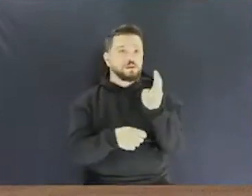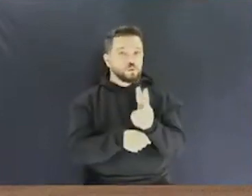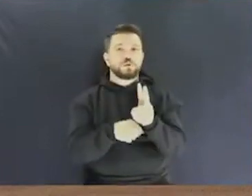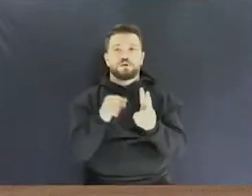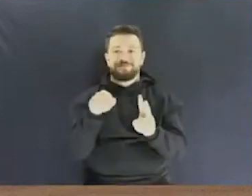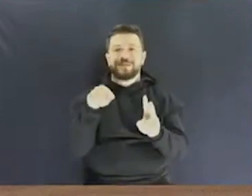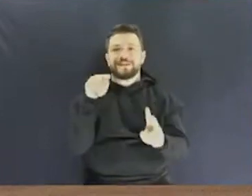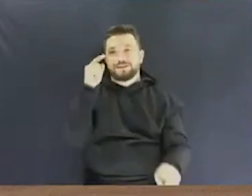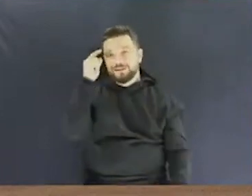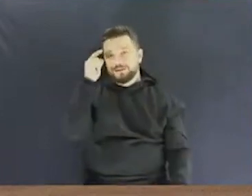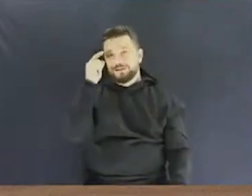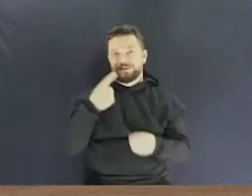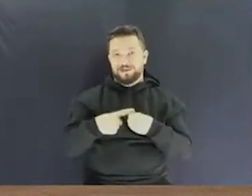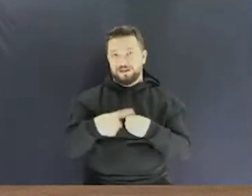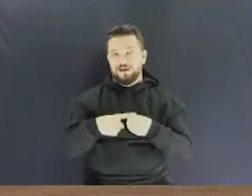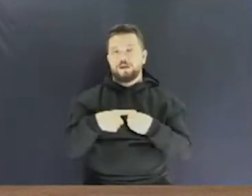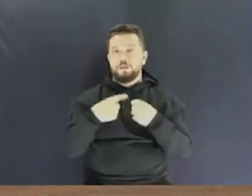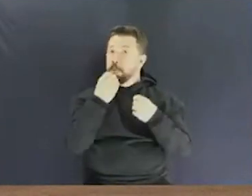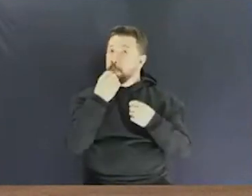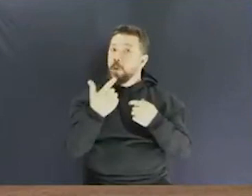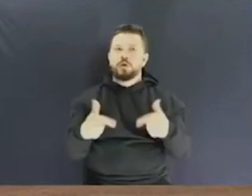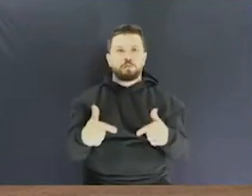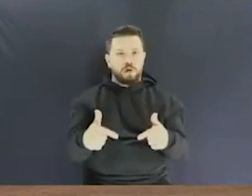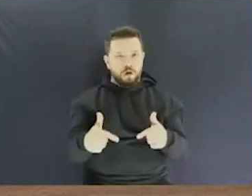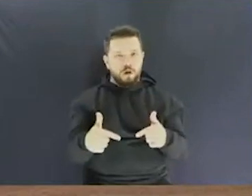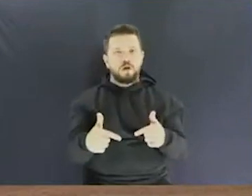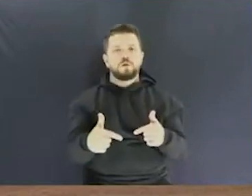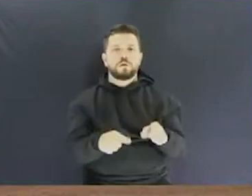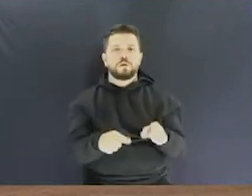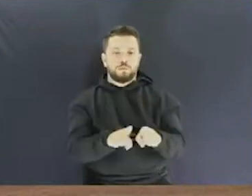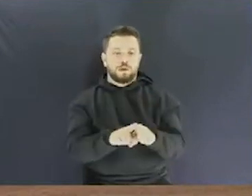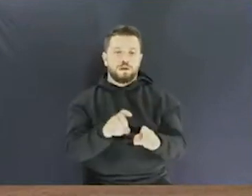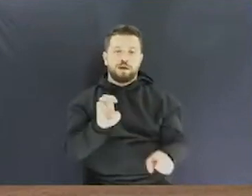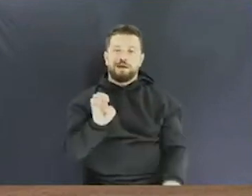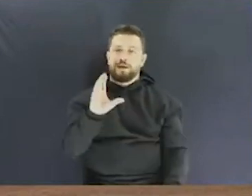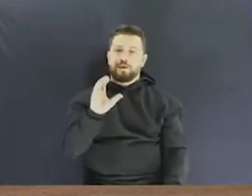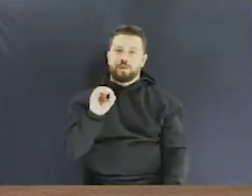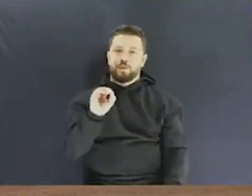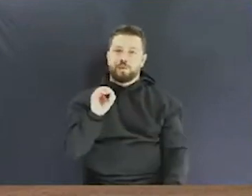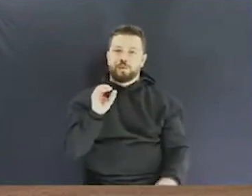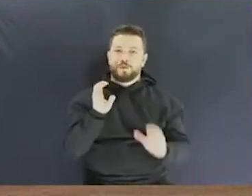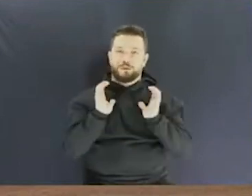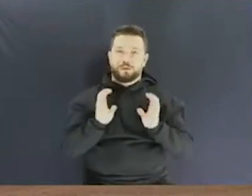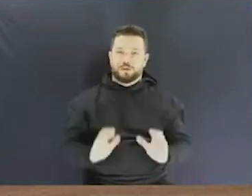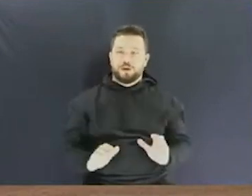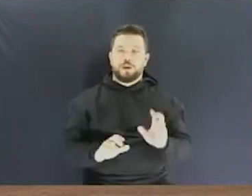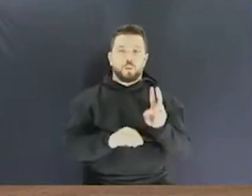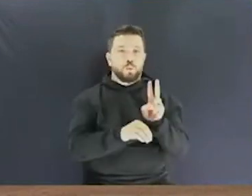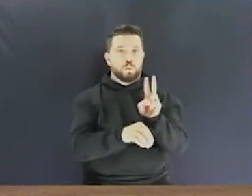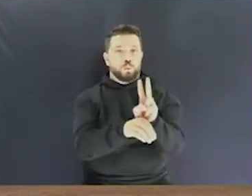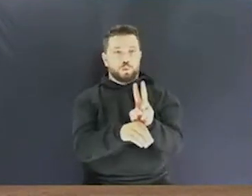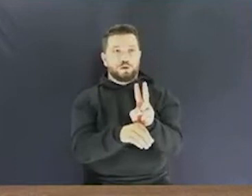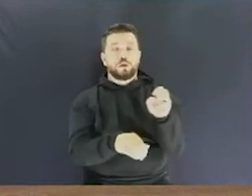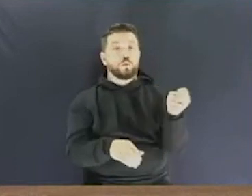o ecocidadão está parado na questão do chamamento das unidades, as novas unidades para se ter